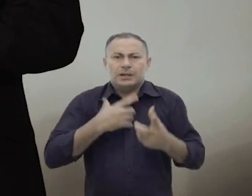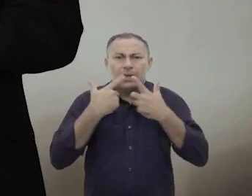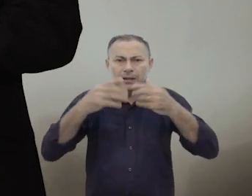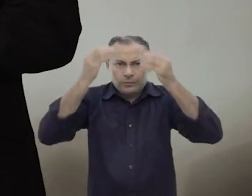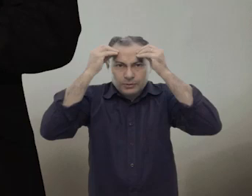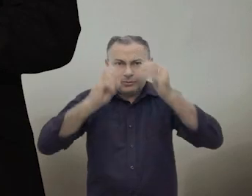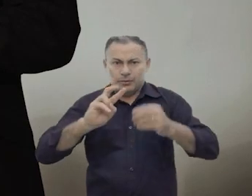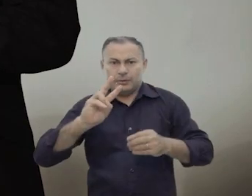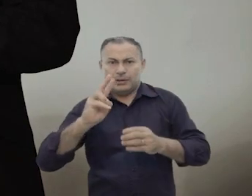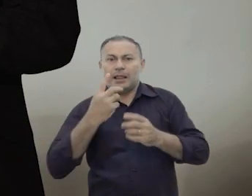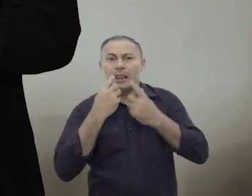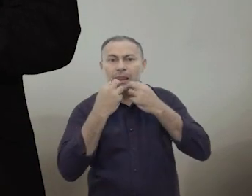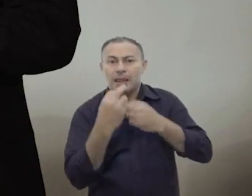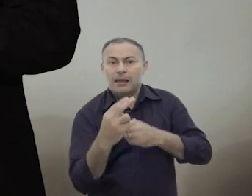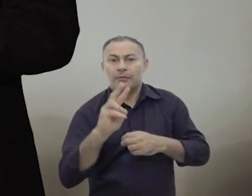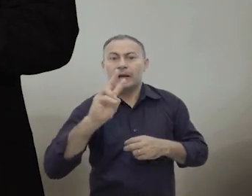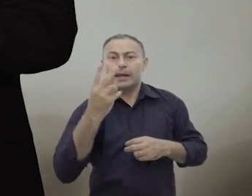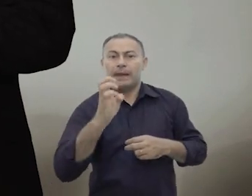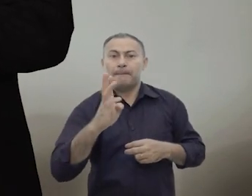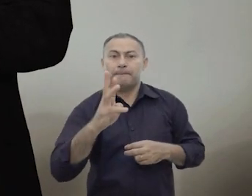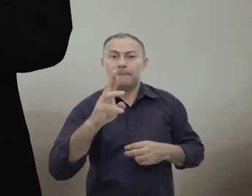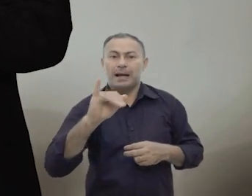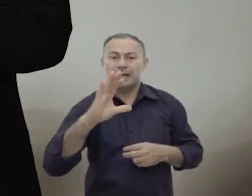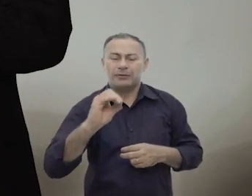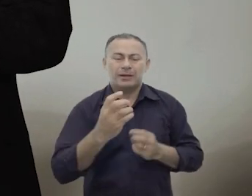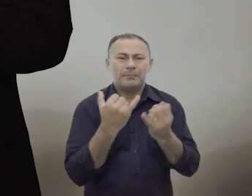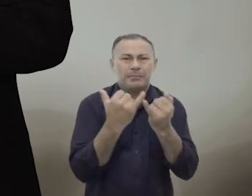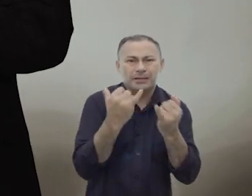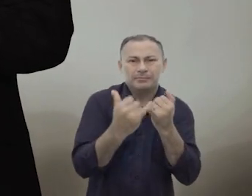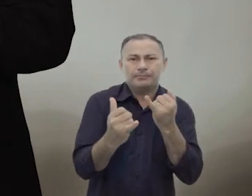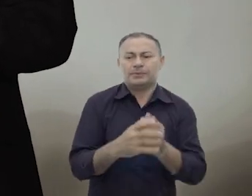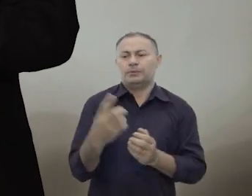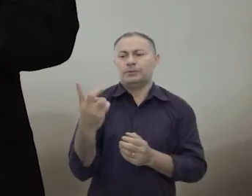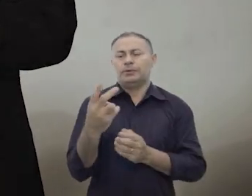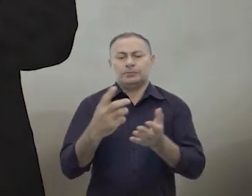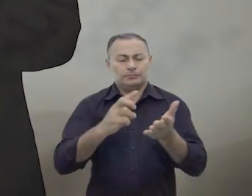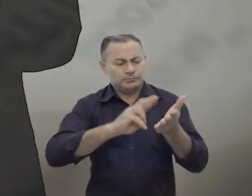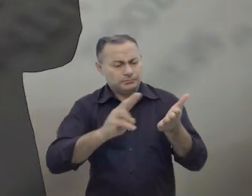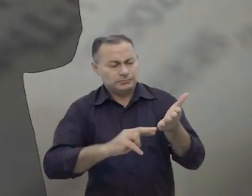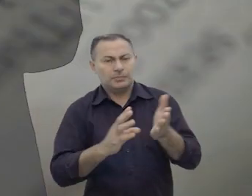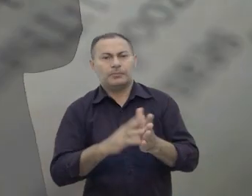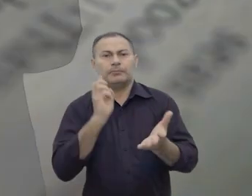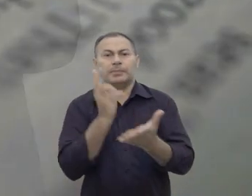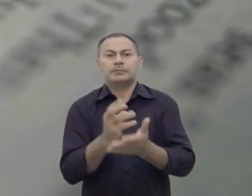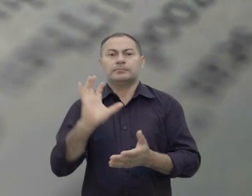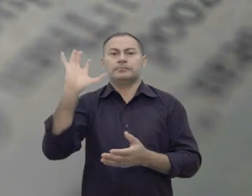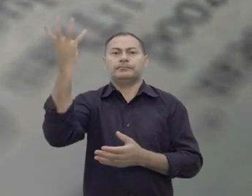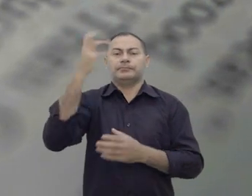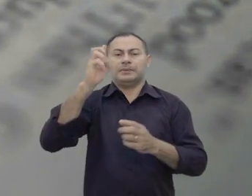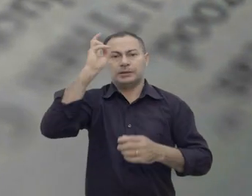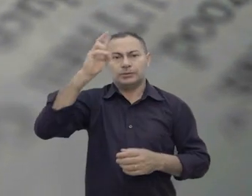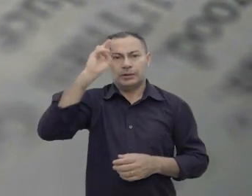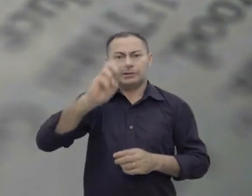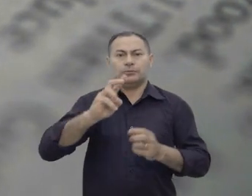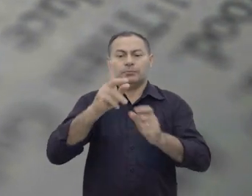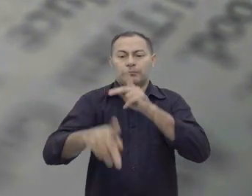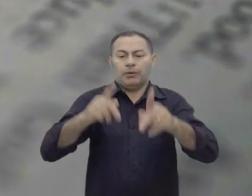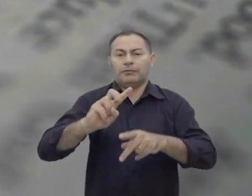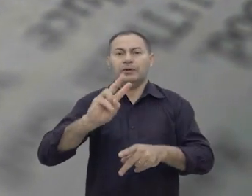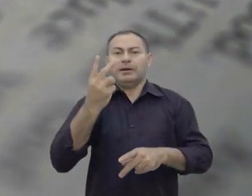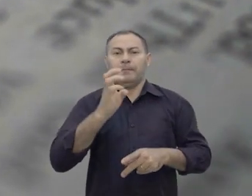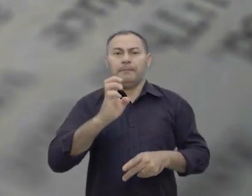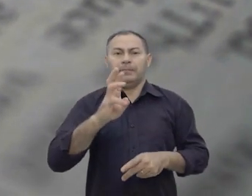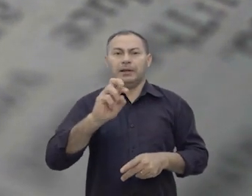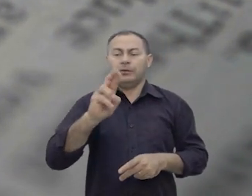de linguagem do hebraico nos dois livros é muito semelhante. Ambos lidam com o mesmo acontecimento da história